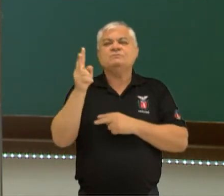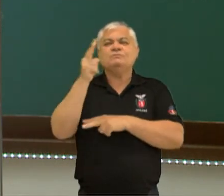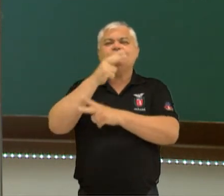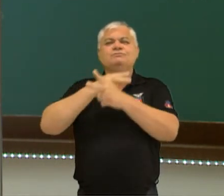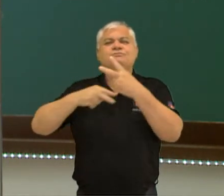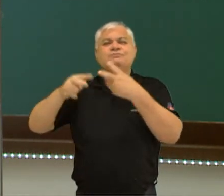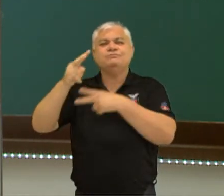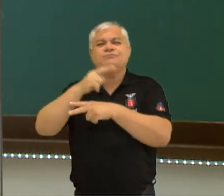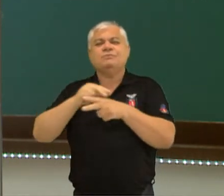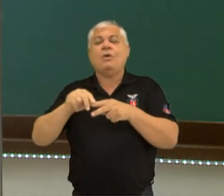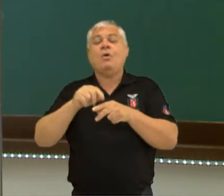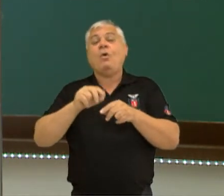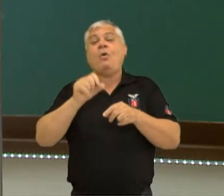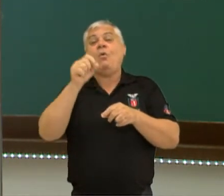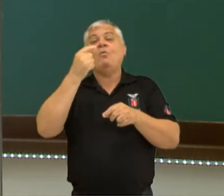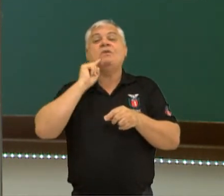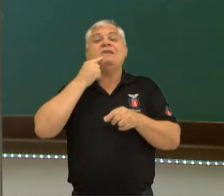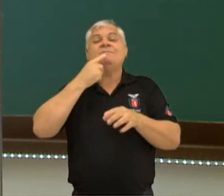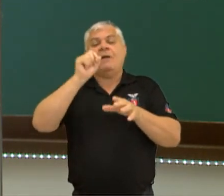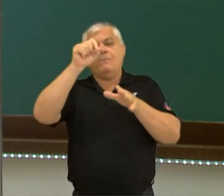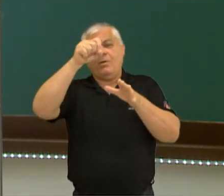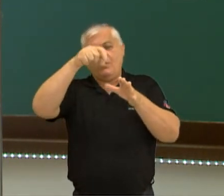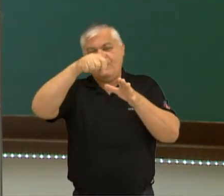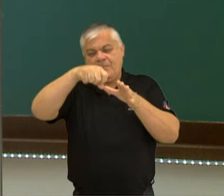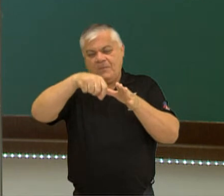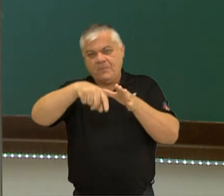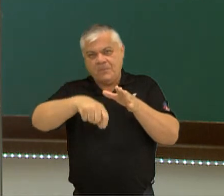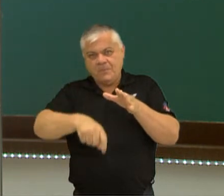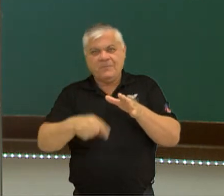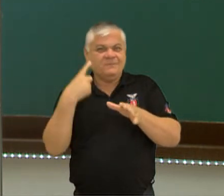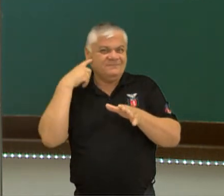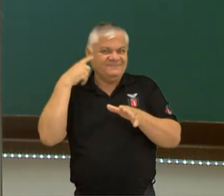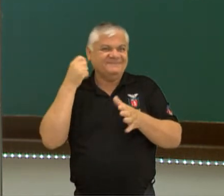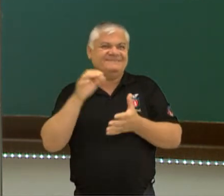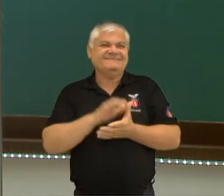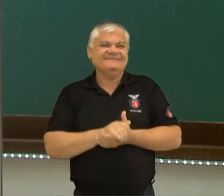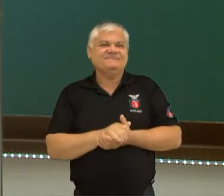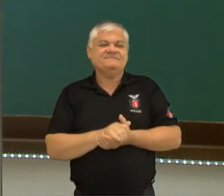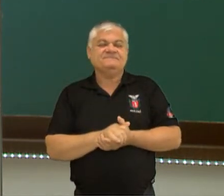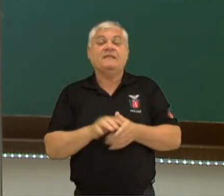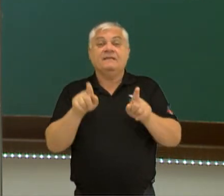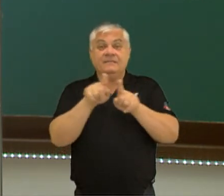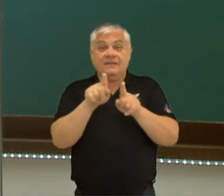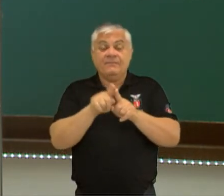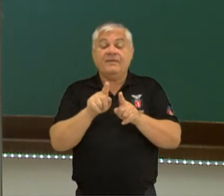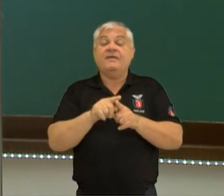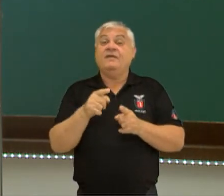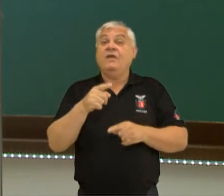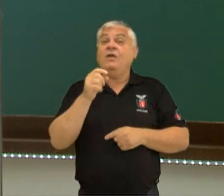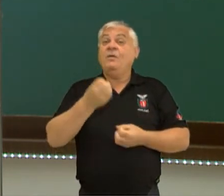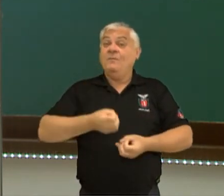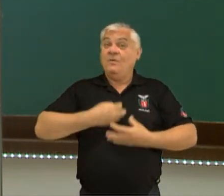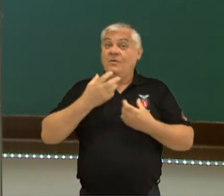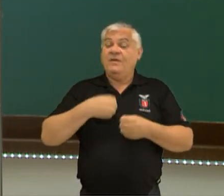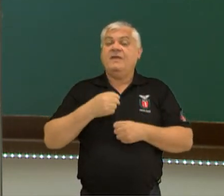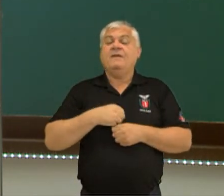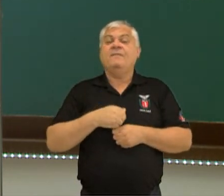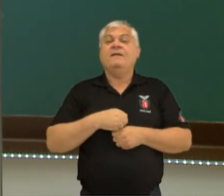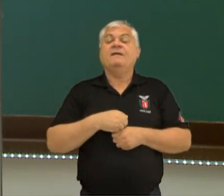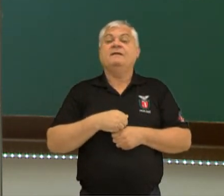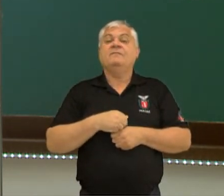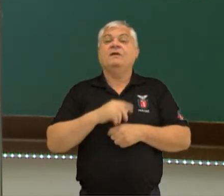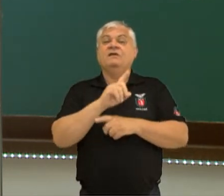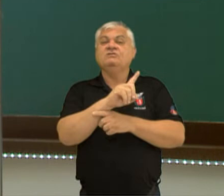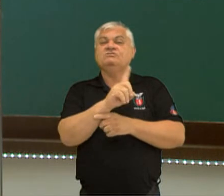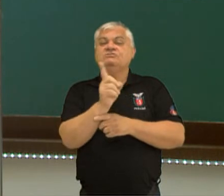e o limão caindo no rio e fazendo barulho. Ainda temos um exemplo de Vinícius de Moraes, passa-tempo,